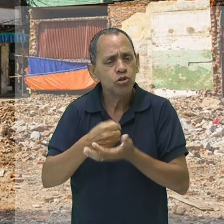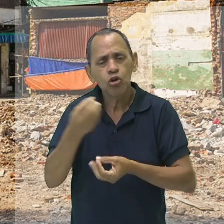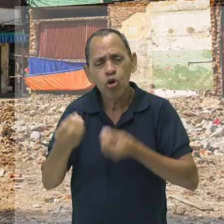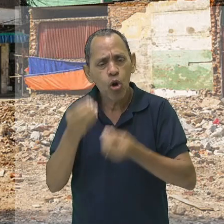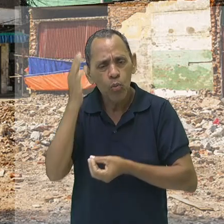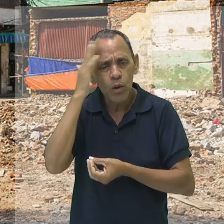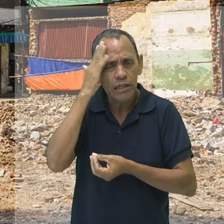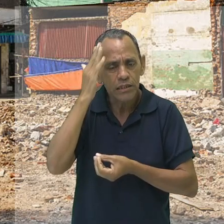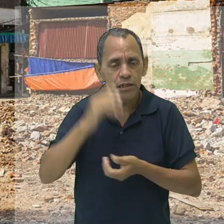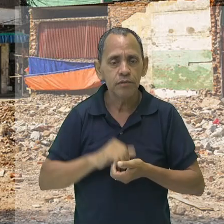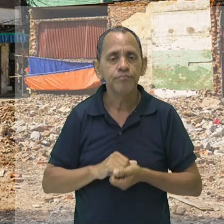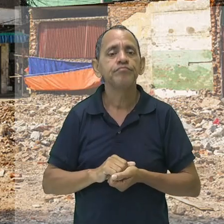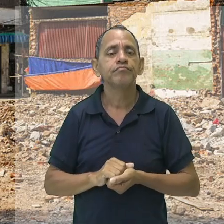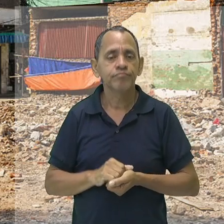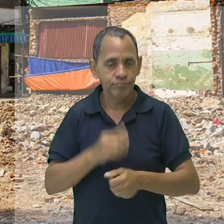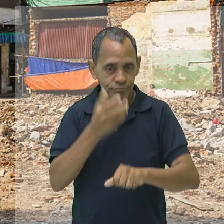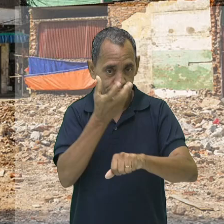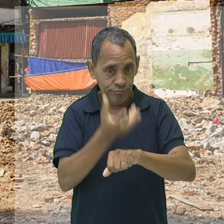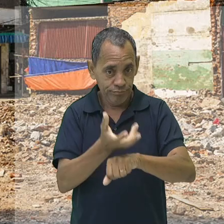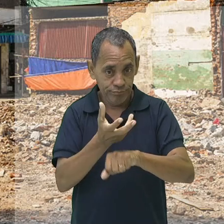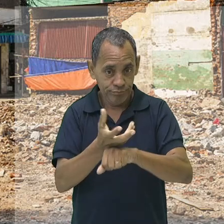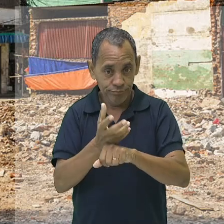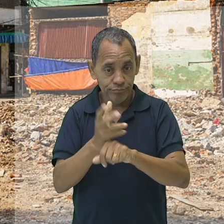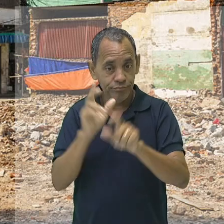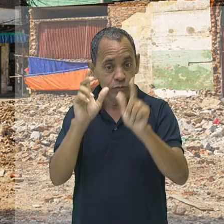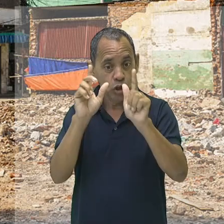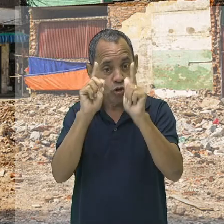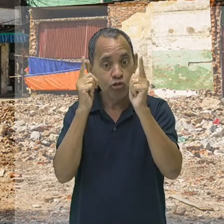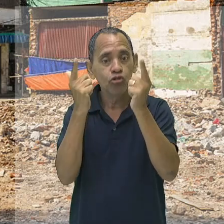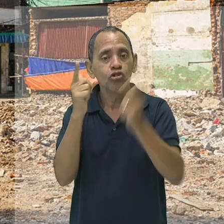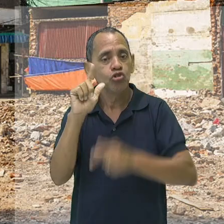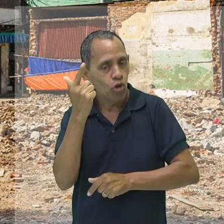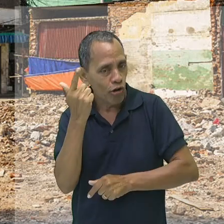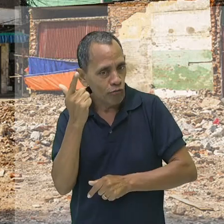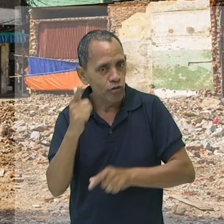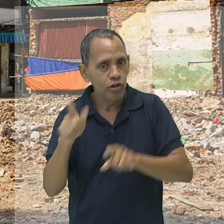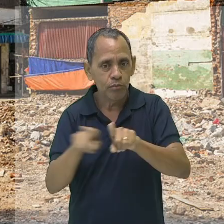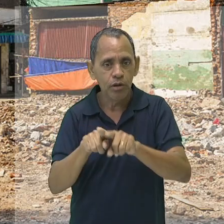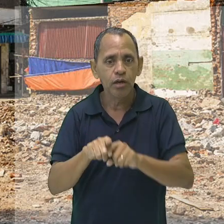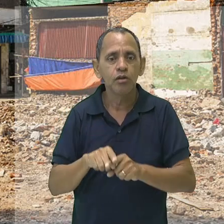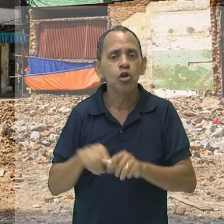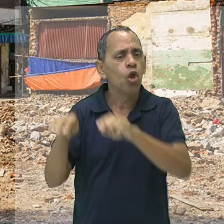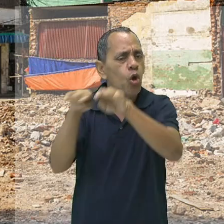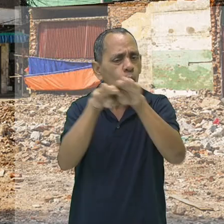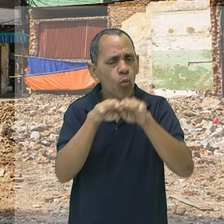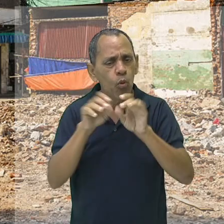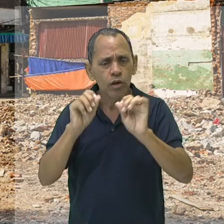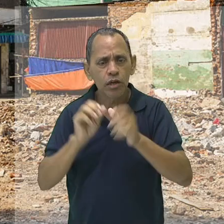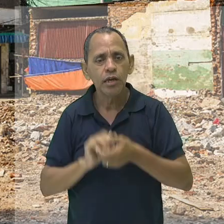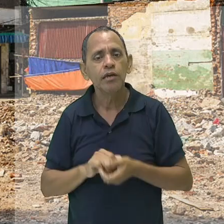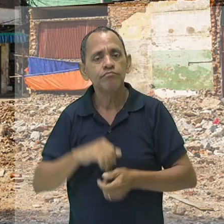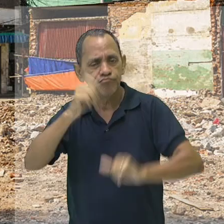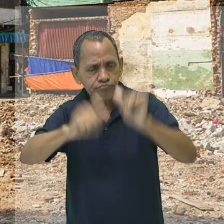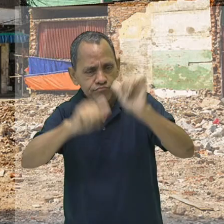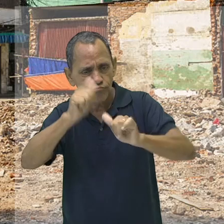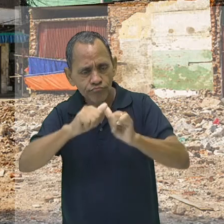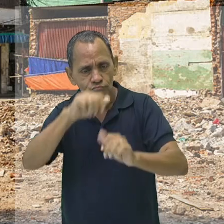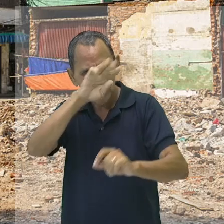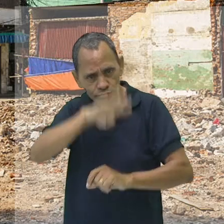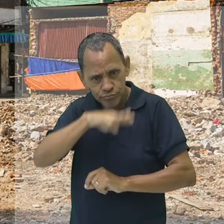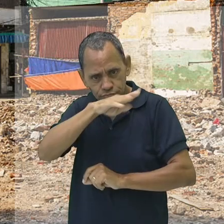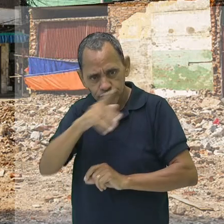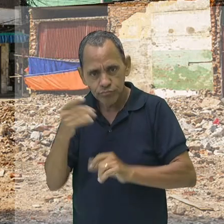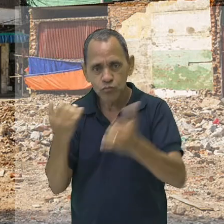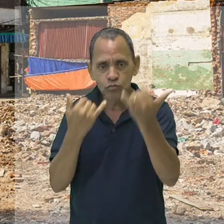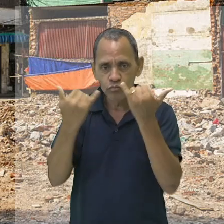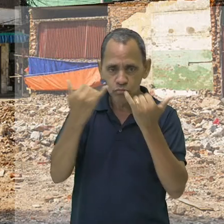compreender. Esta é uma aula de geografia e é muito comum a gente analisar algumas tabelas, analisar alguns gráficos, analisar informações